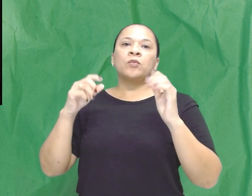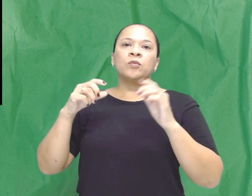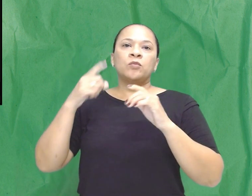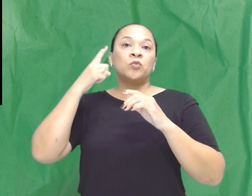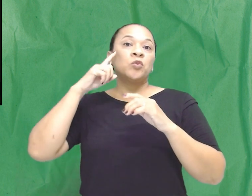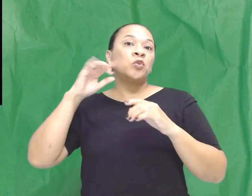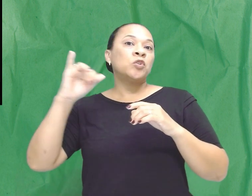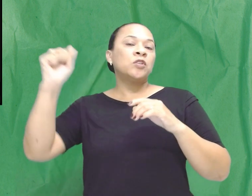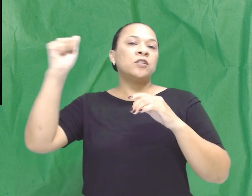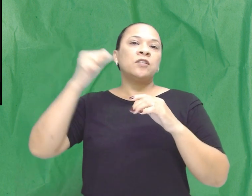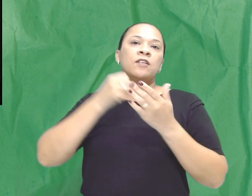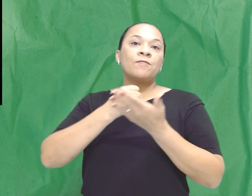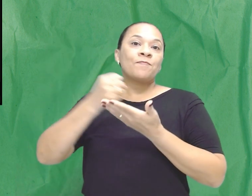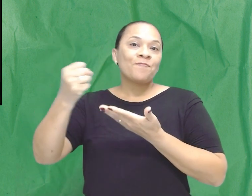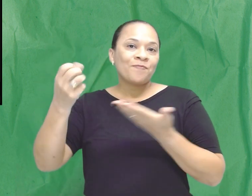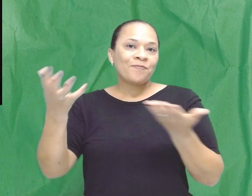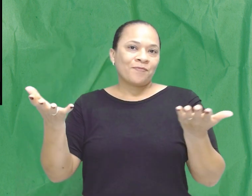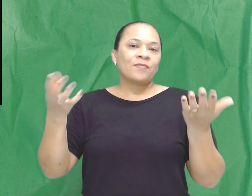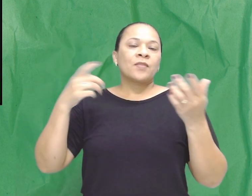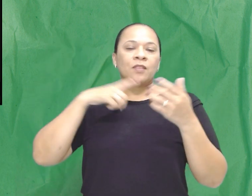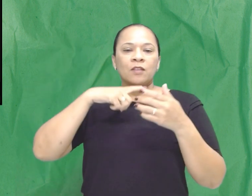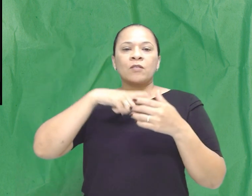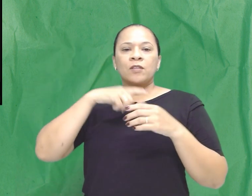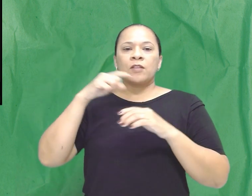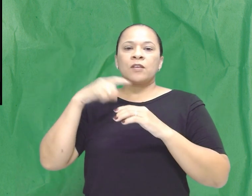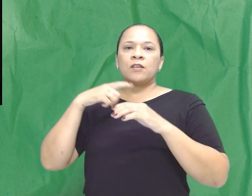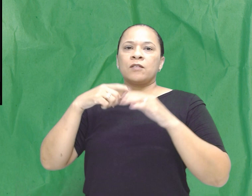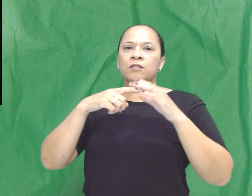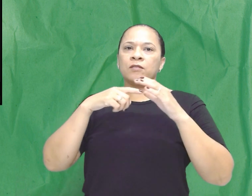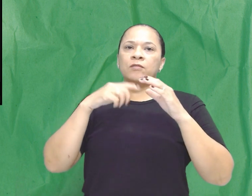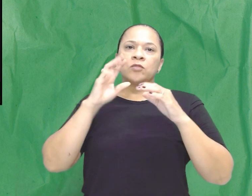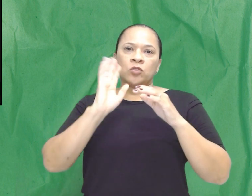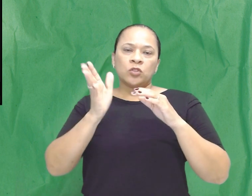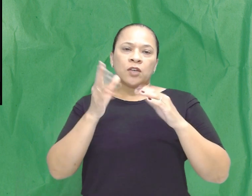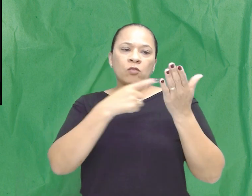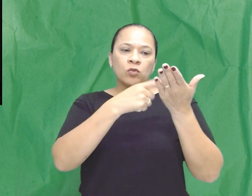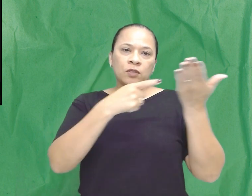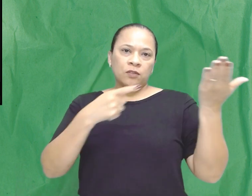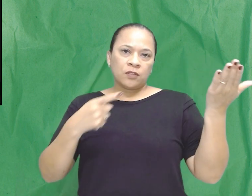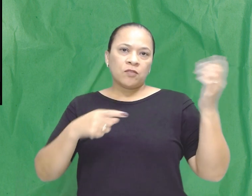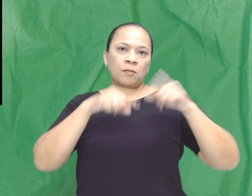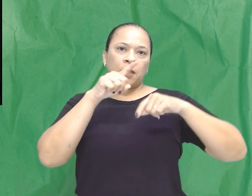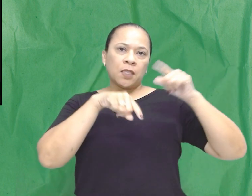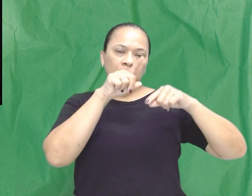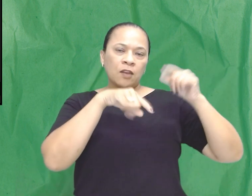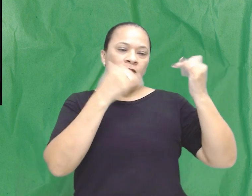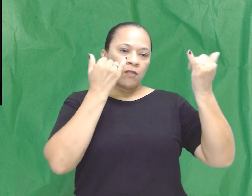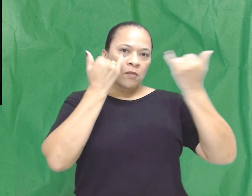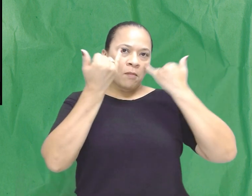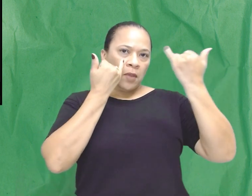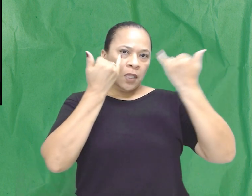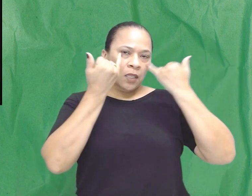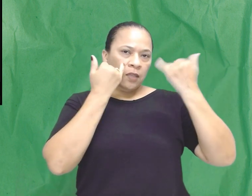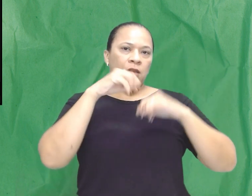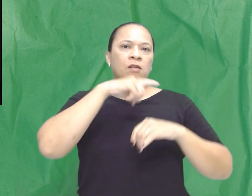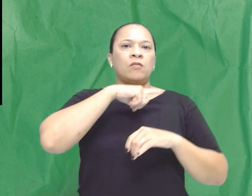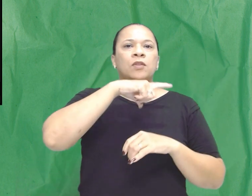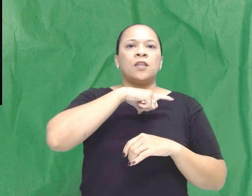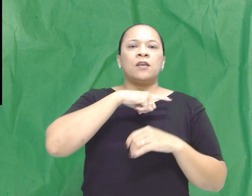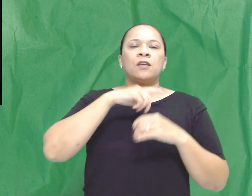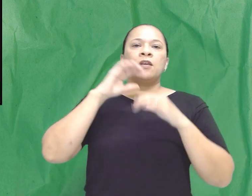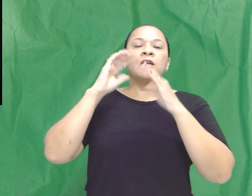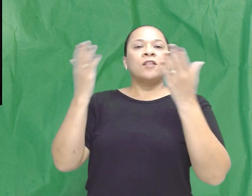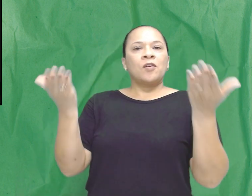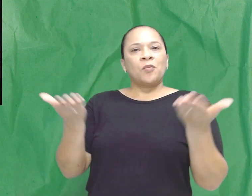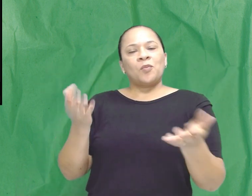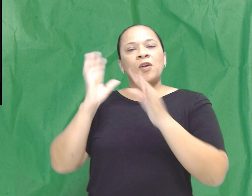né, de embalagens, porém lá no nosso livro nós temos muito mais informações sobre elas. E essa foi a nossa